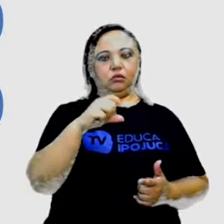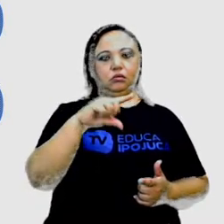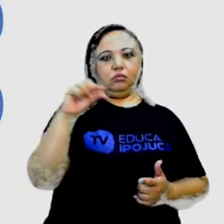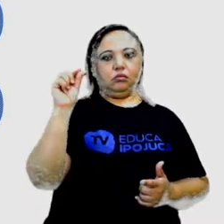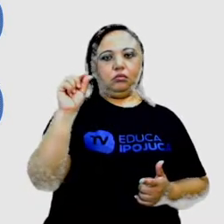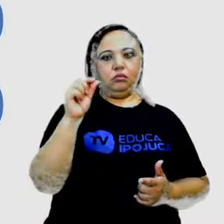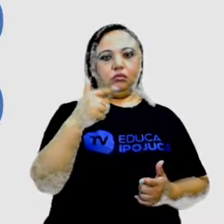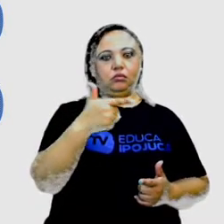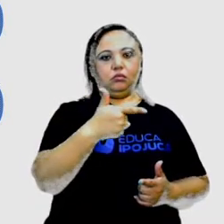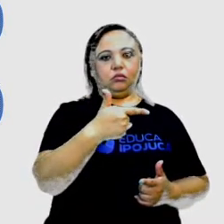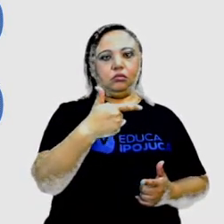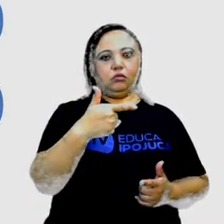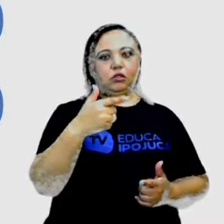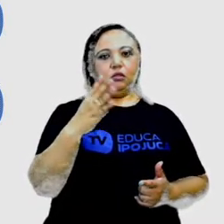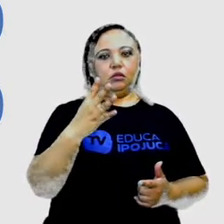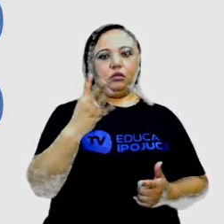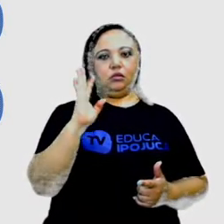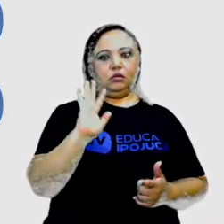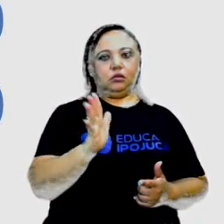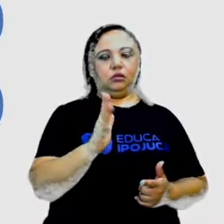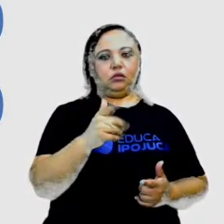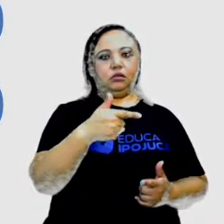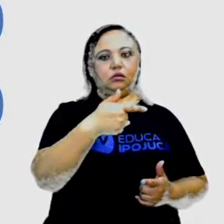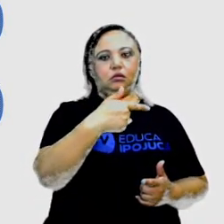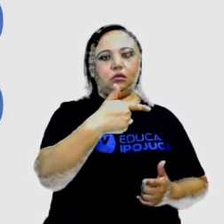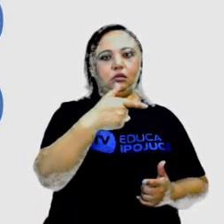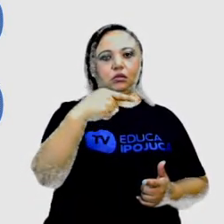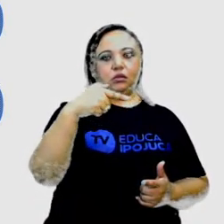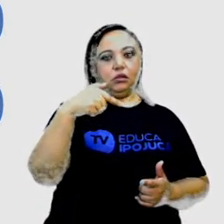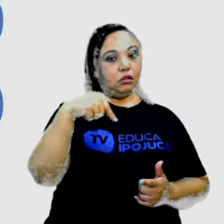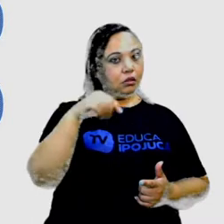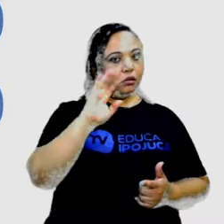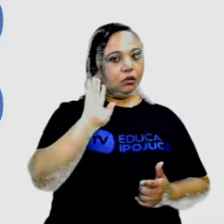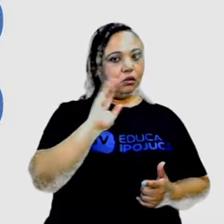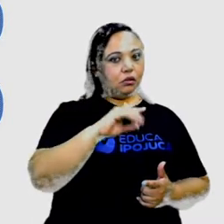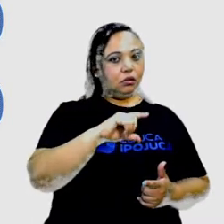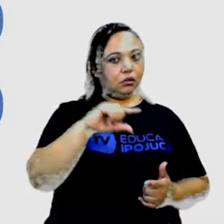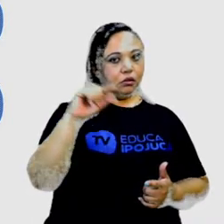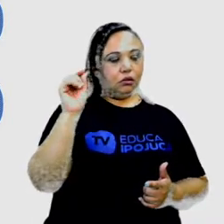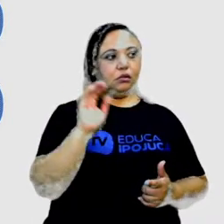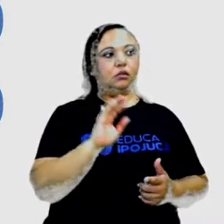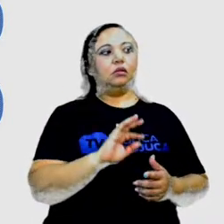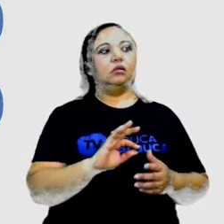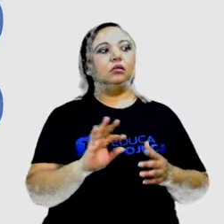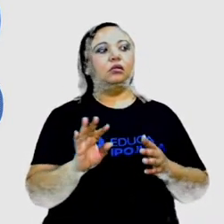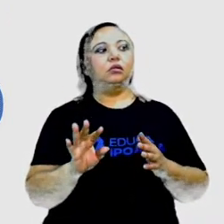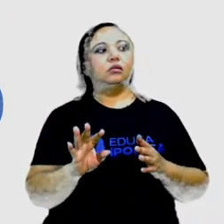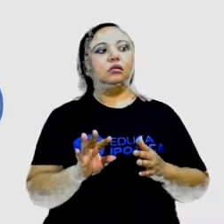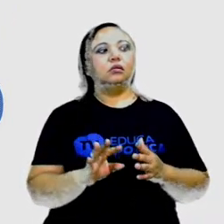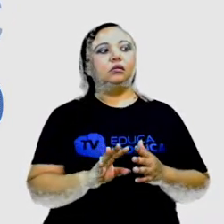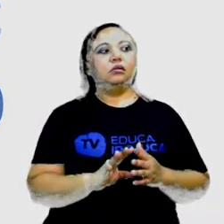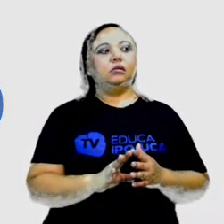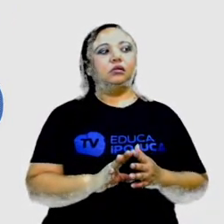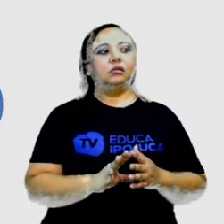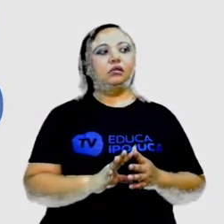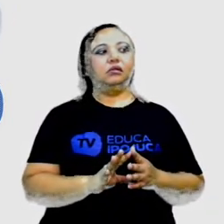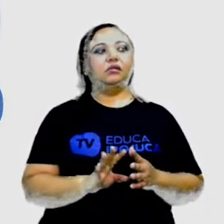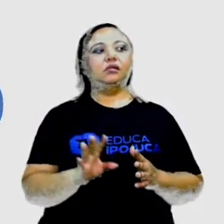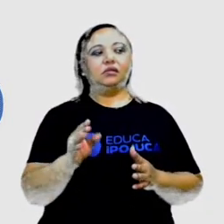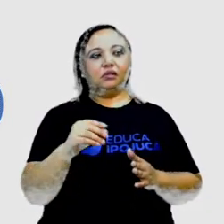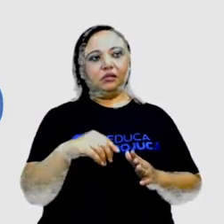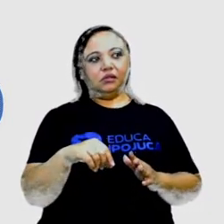embora. O 24 já foi. O 27 vai embora. E assim por diante. Olha a limpeza que a gente vai